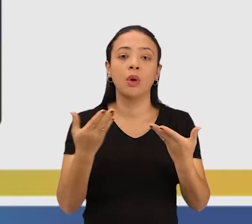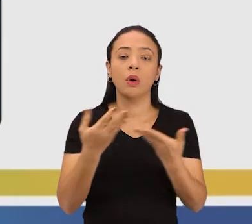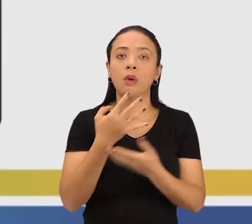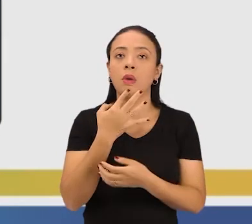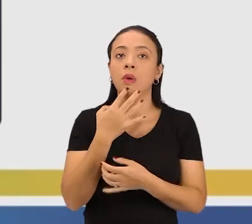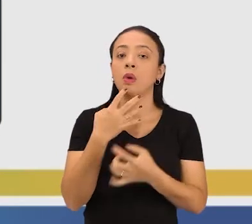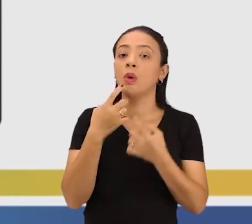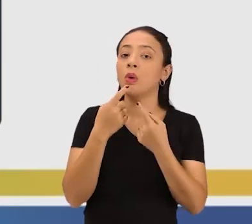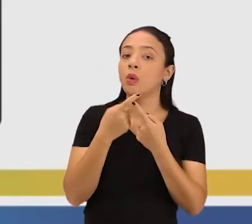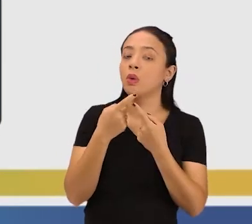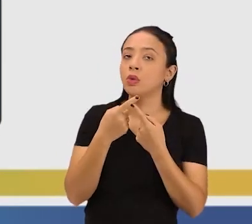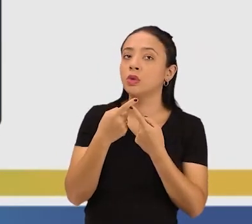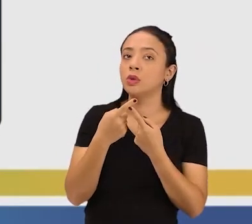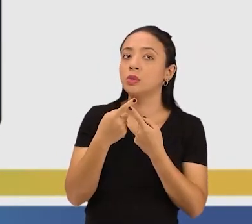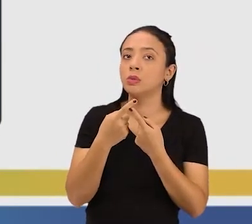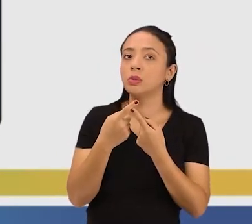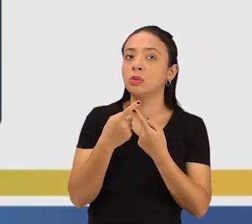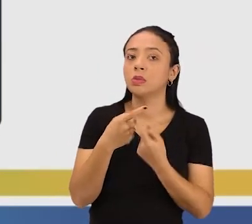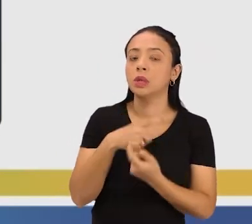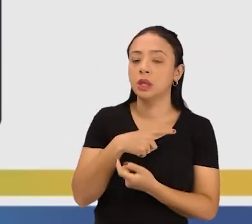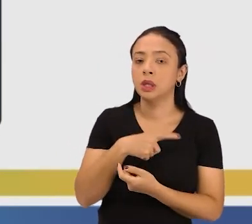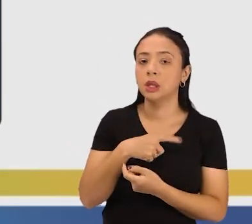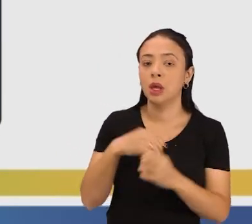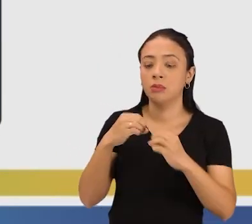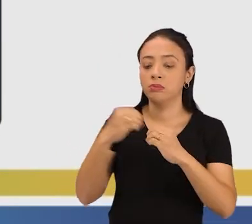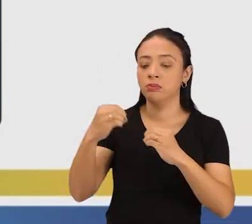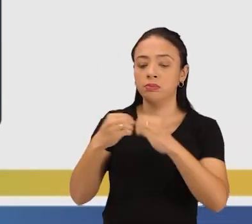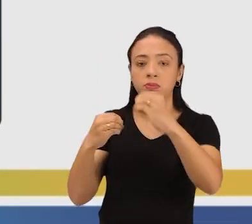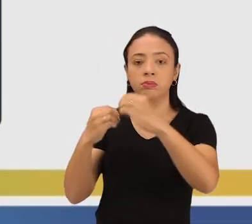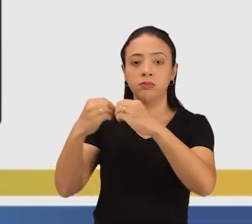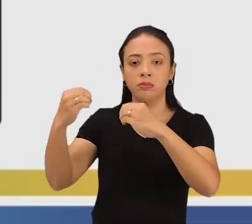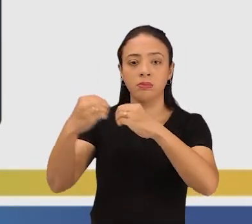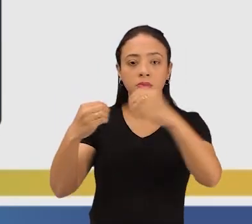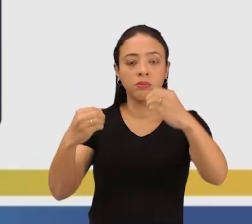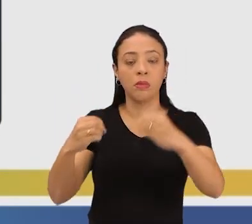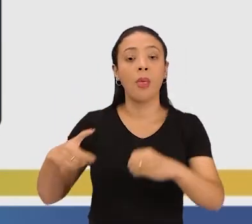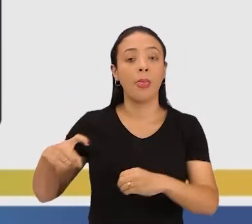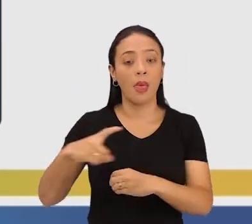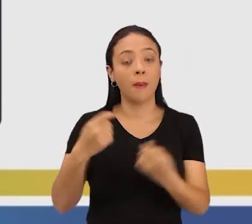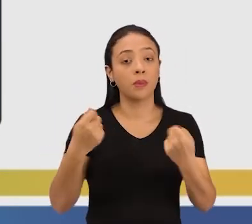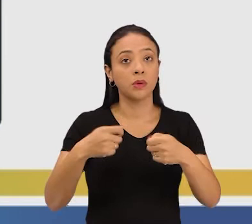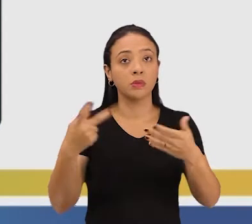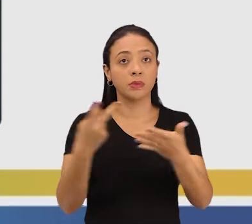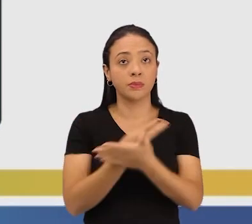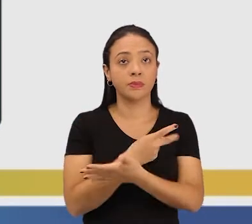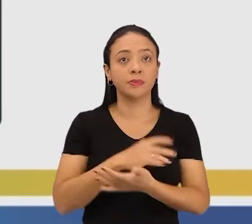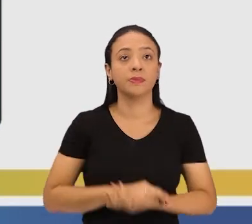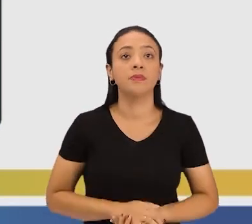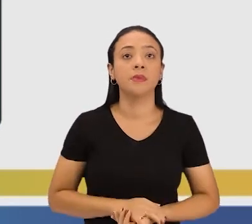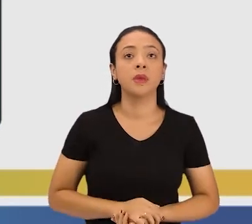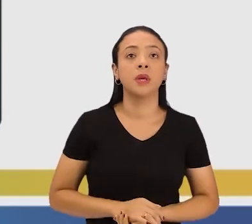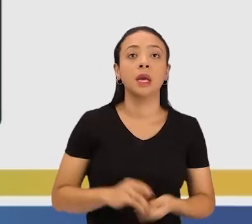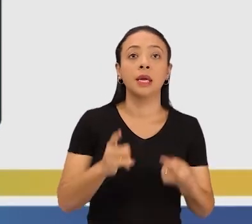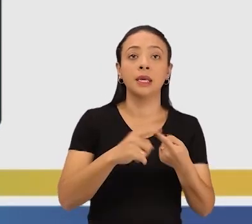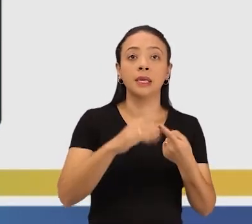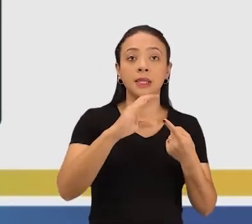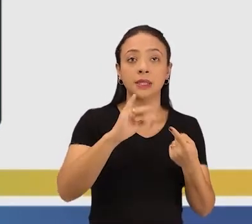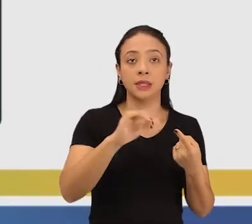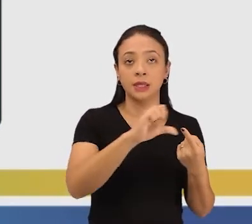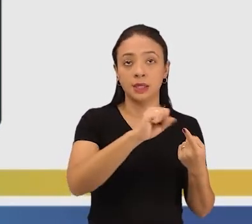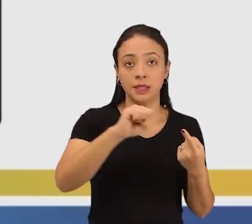primeiro, de reproduções assexuadas. Entre as bactérias pode acontecer a reprodução assexuada chamada